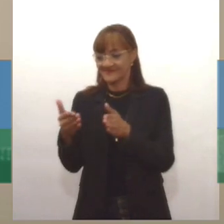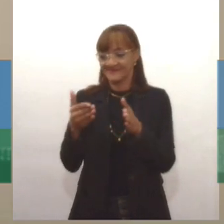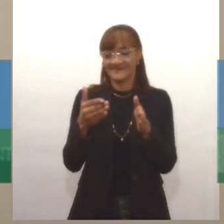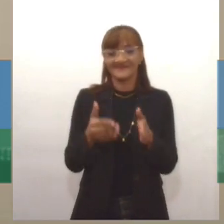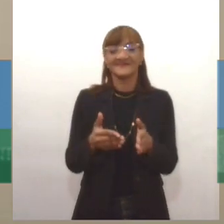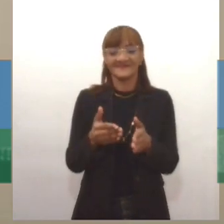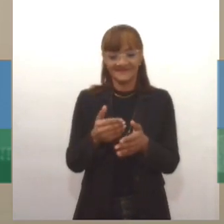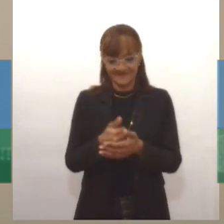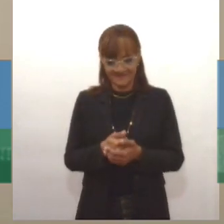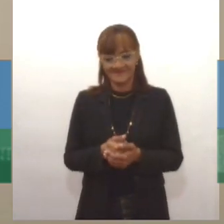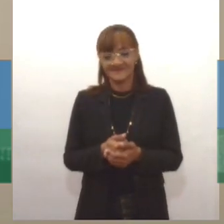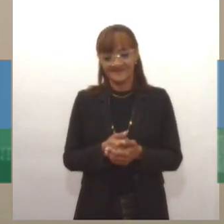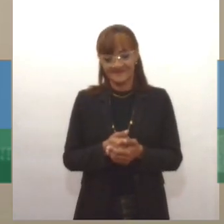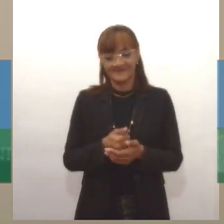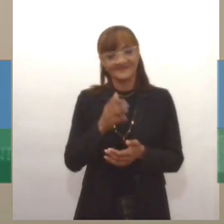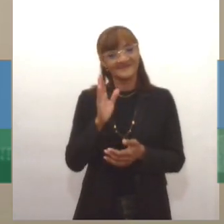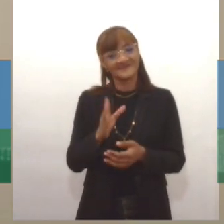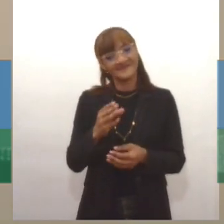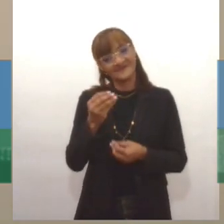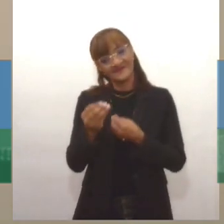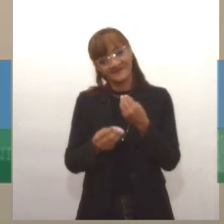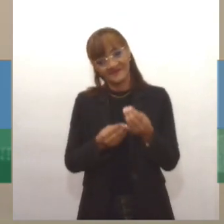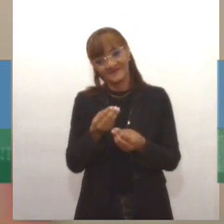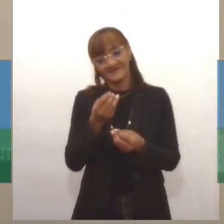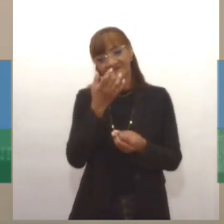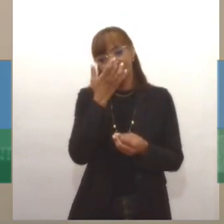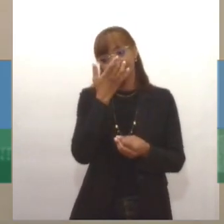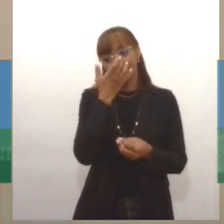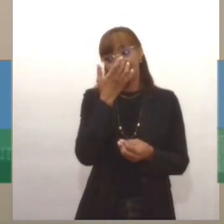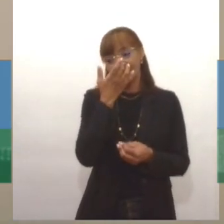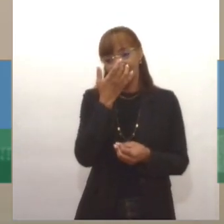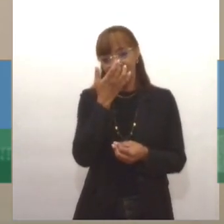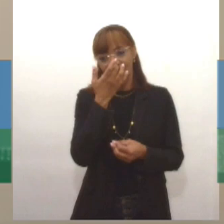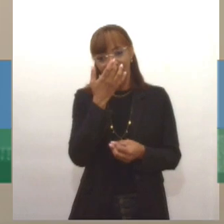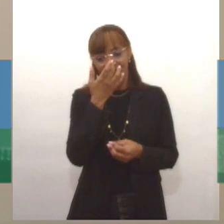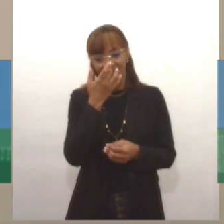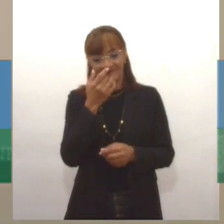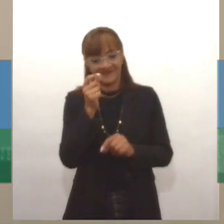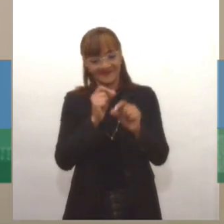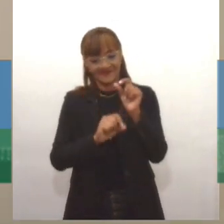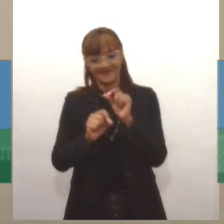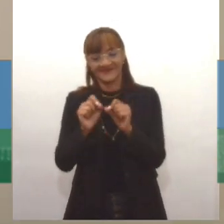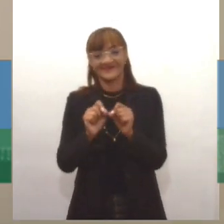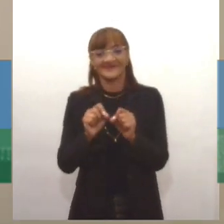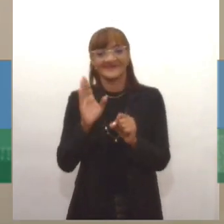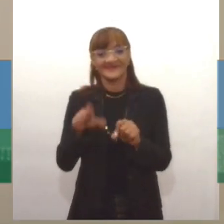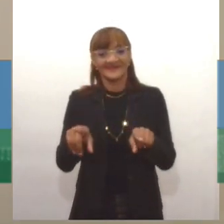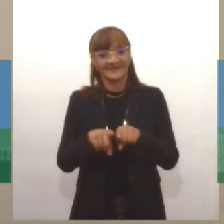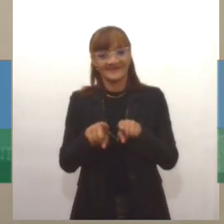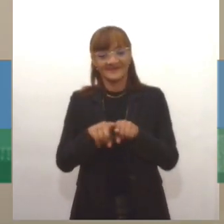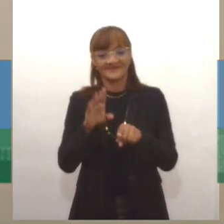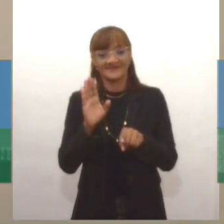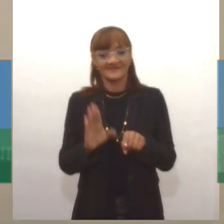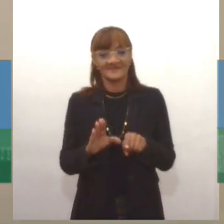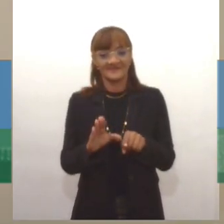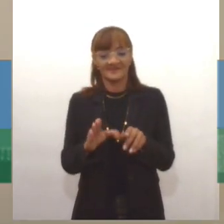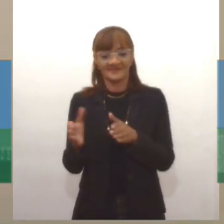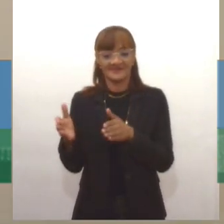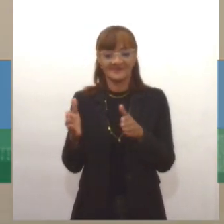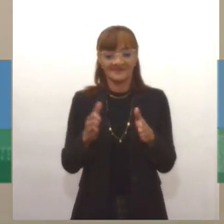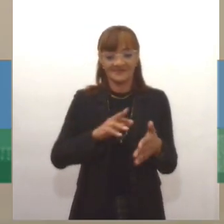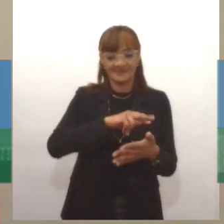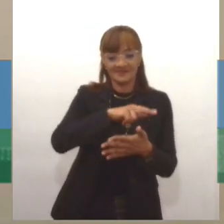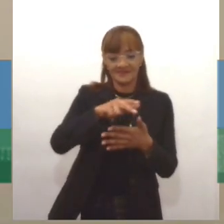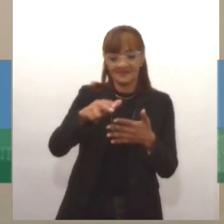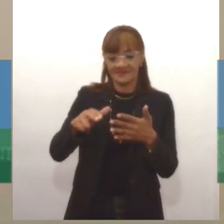cenários diversos do Brasil, de norte a sul, leste a oeste, diversas realidades distintas, especialmente para